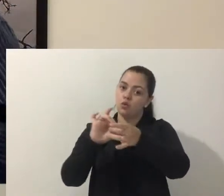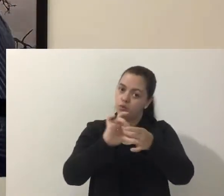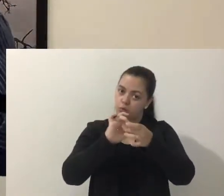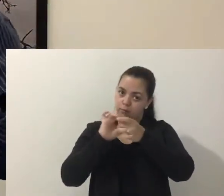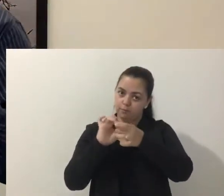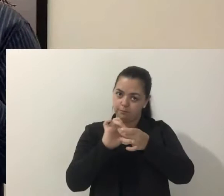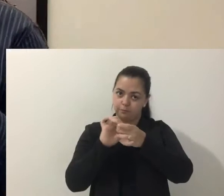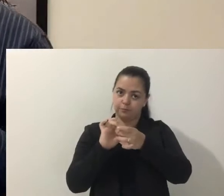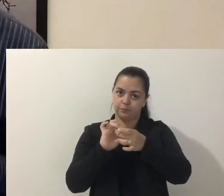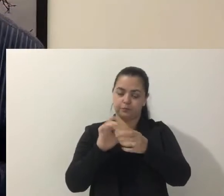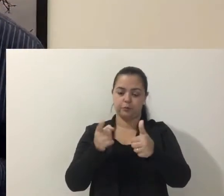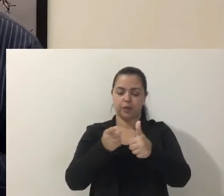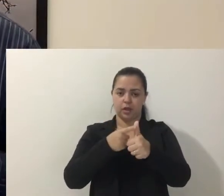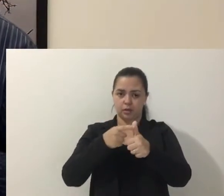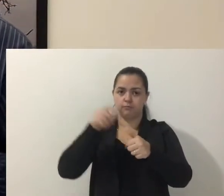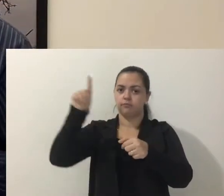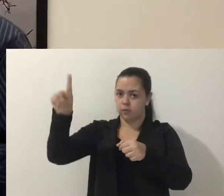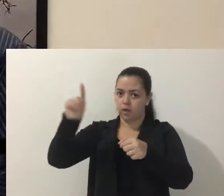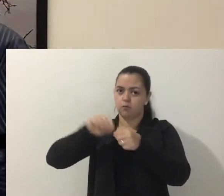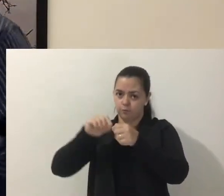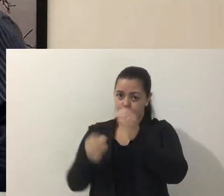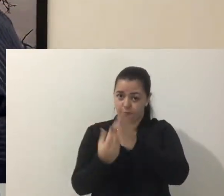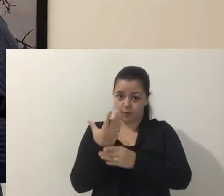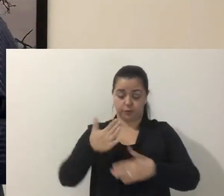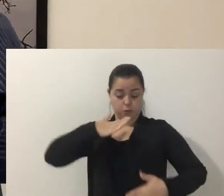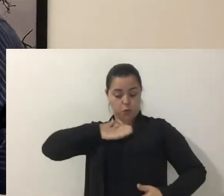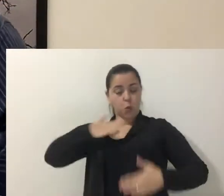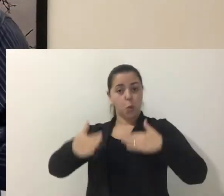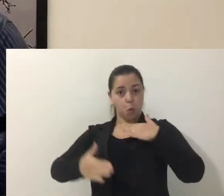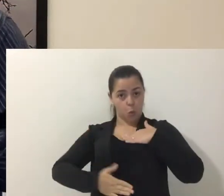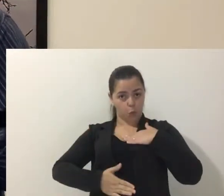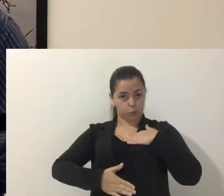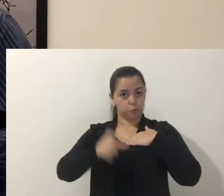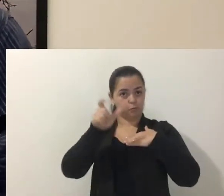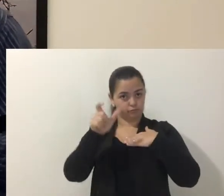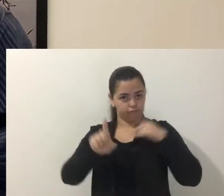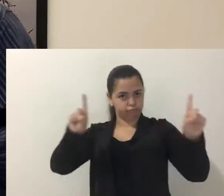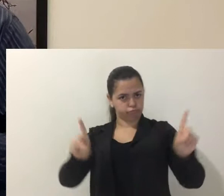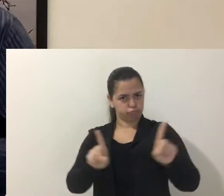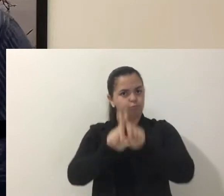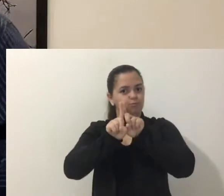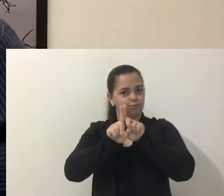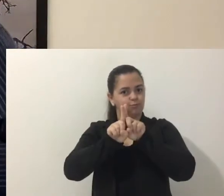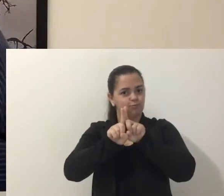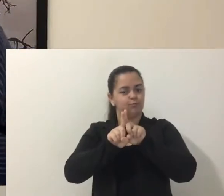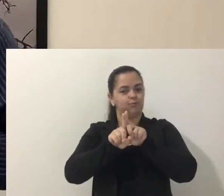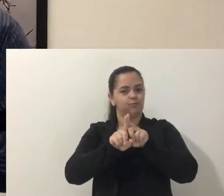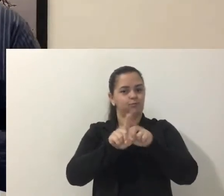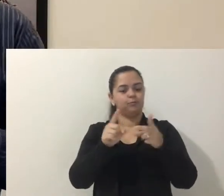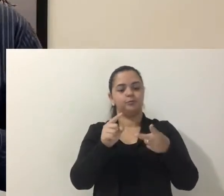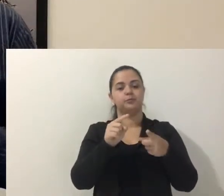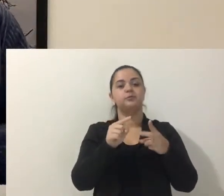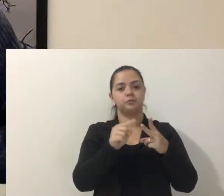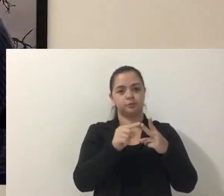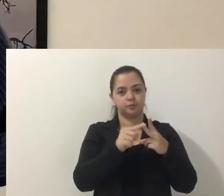Deus, união física, que passa além do físico para uma união também emocional, é